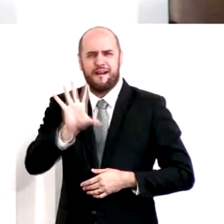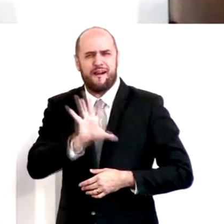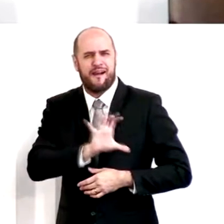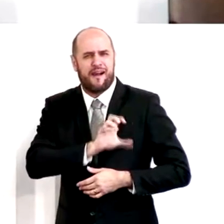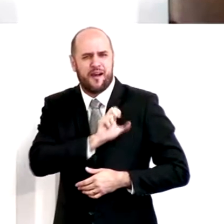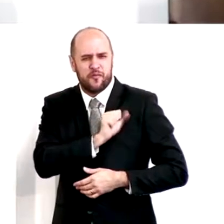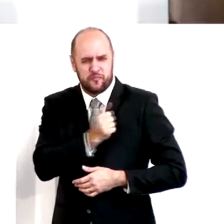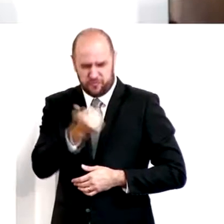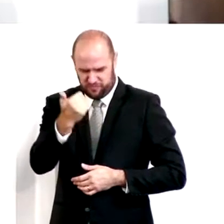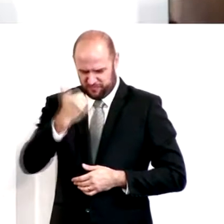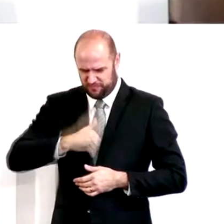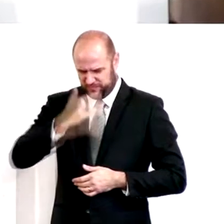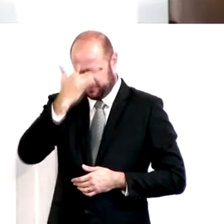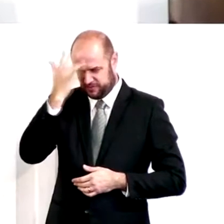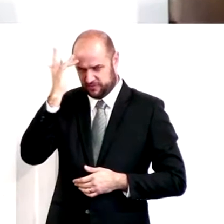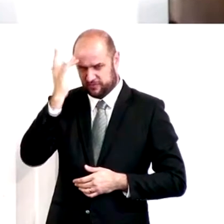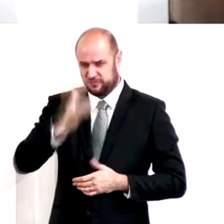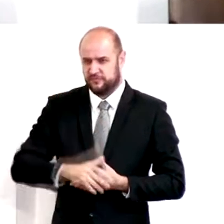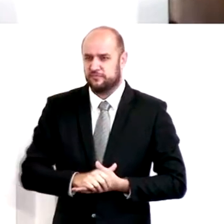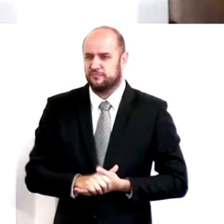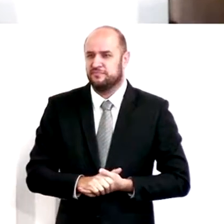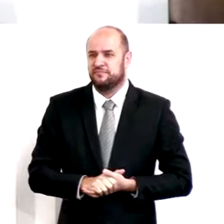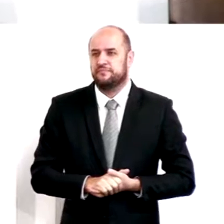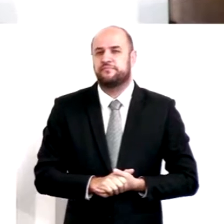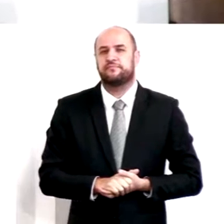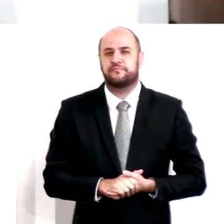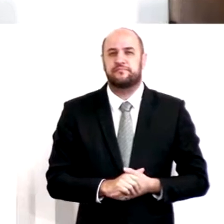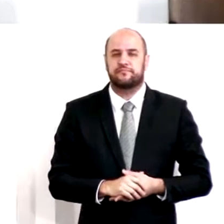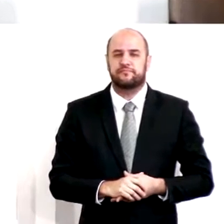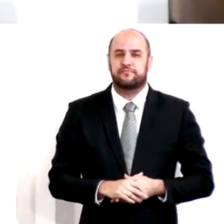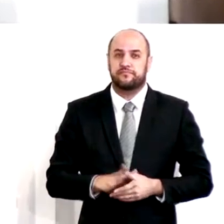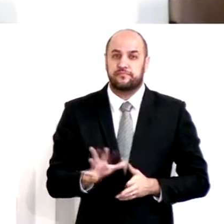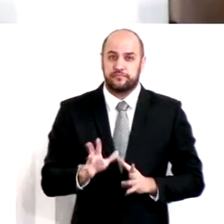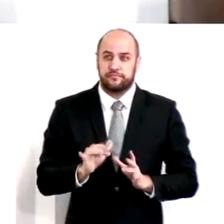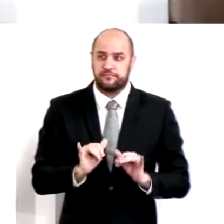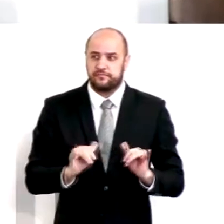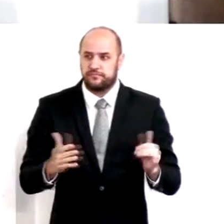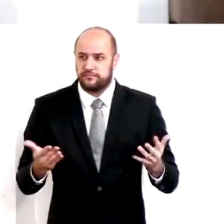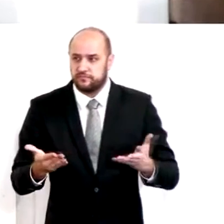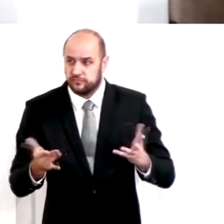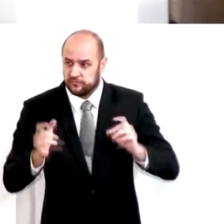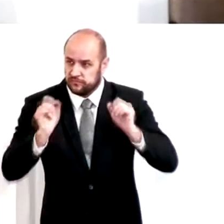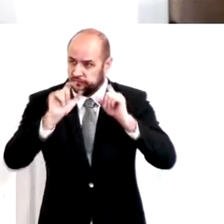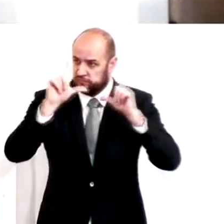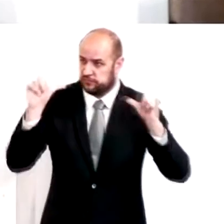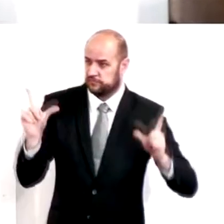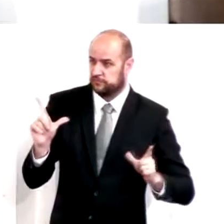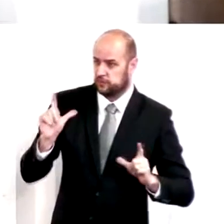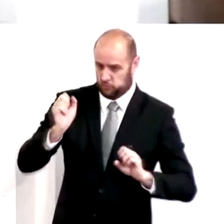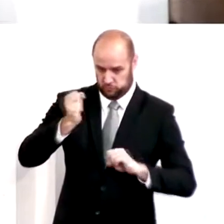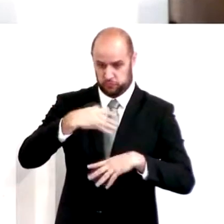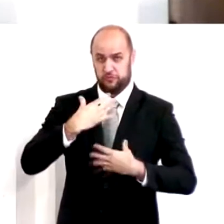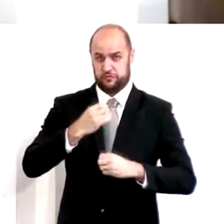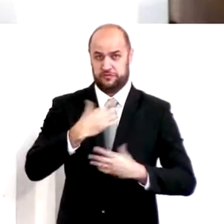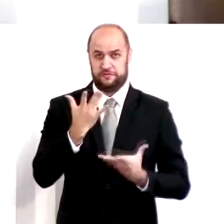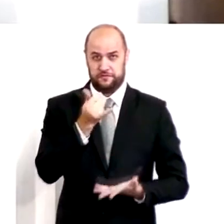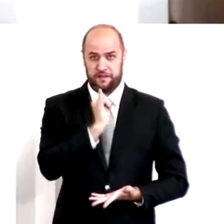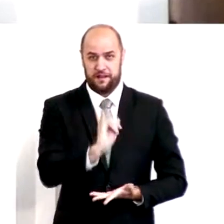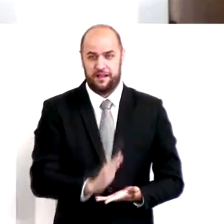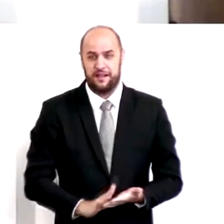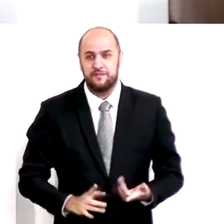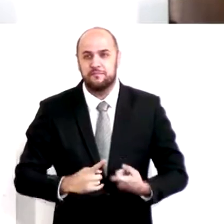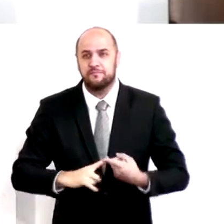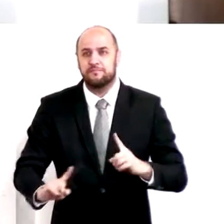nas pessoas. De certa forma, claro que eu estou um tanto quanto poético nessa manhã, mas de certa forma, o que Paulo estava